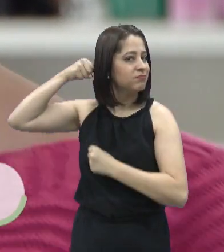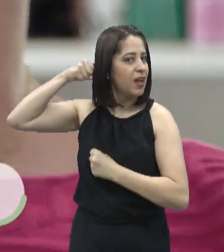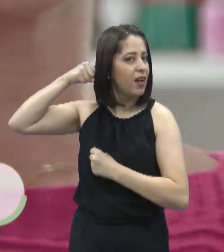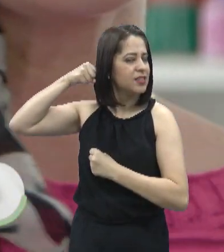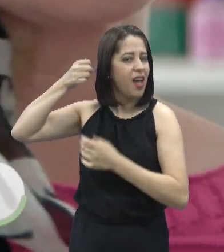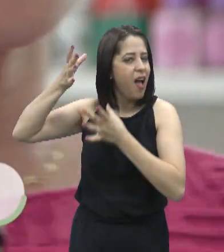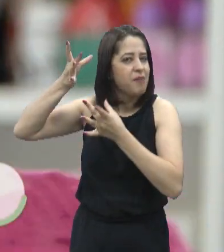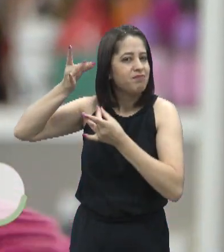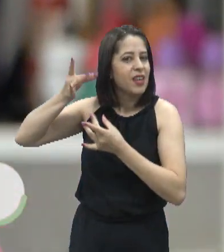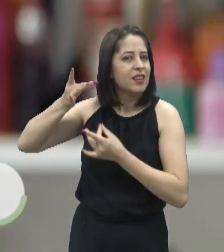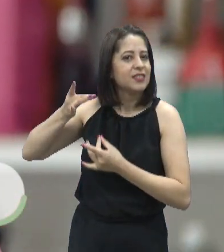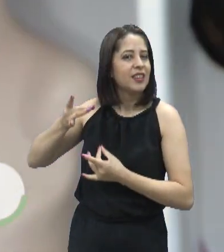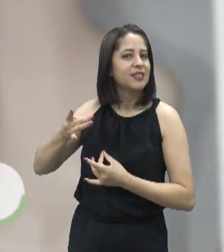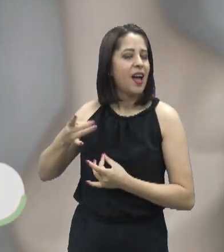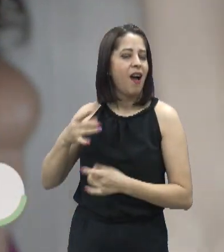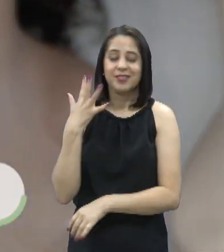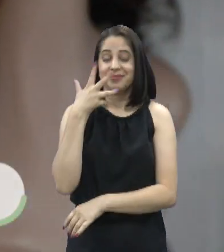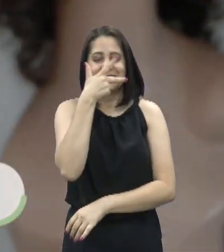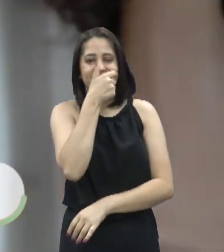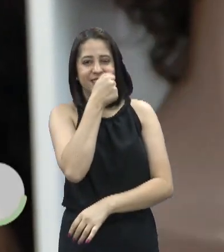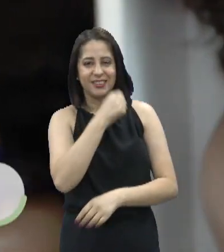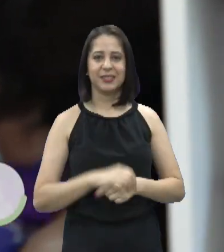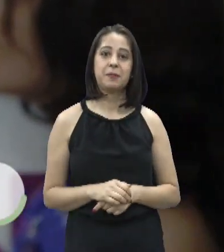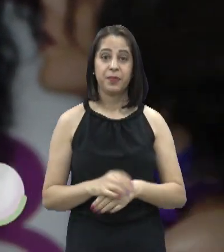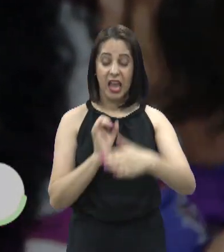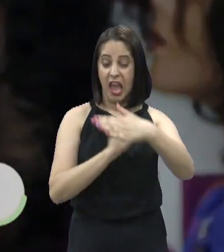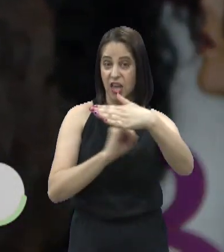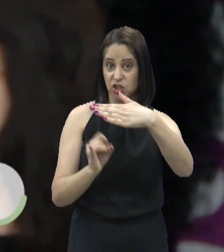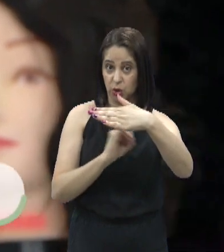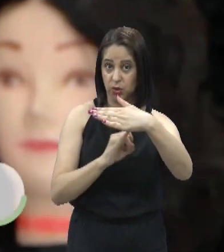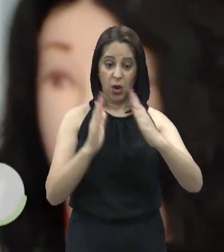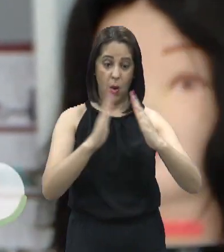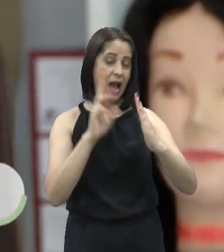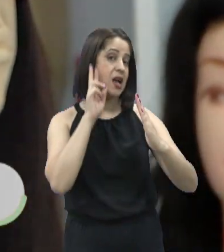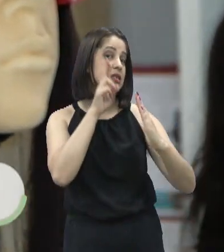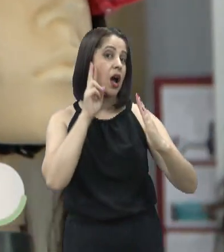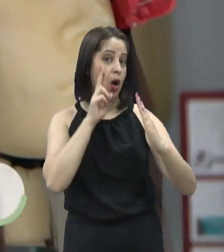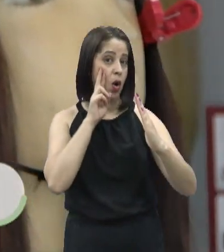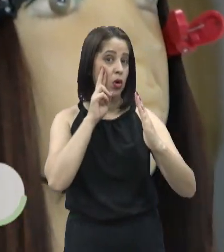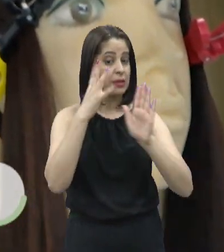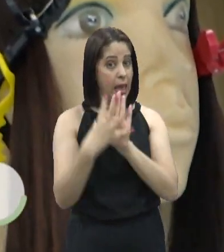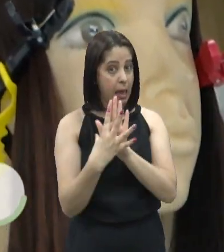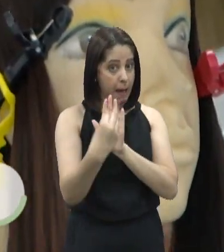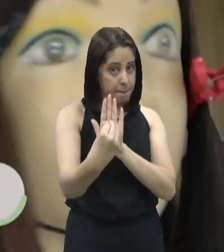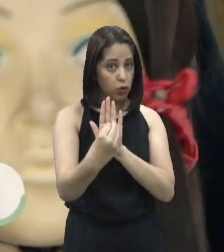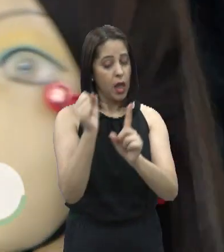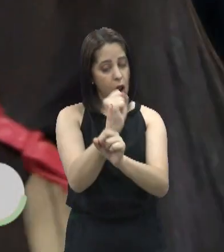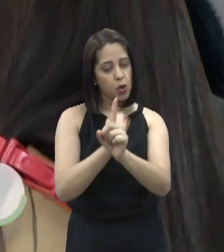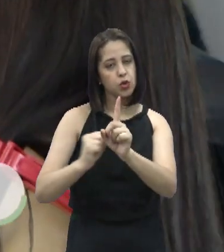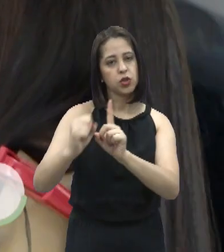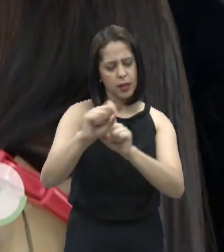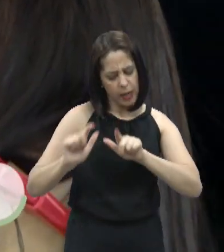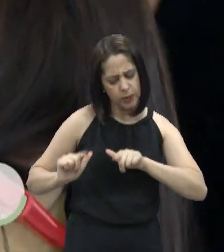detalhes, né, para ficar mais charmosa. Instituições como a Casa Rosa são exemplos de mobilização social que fazem